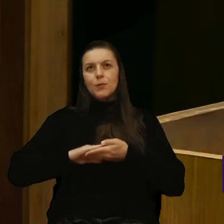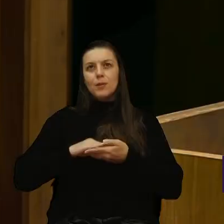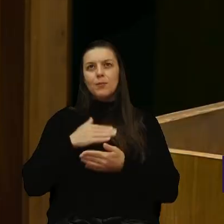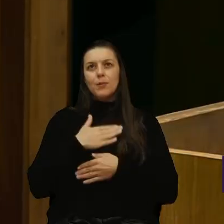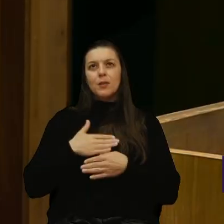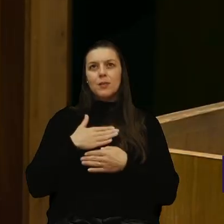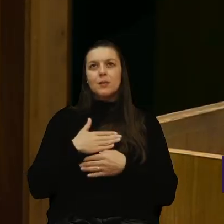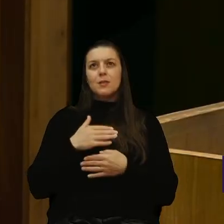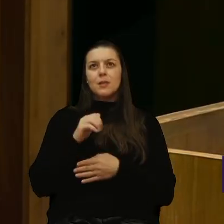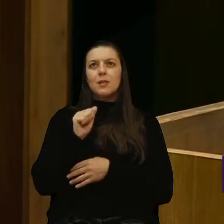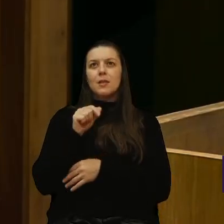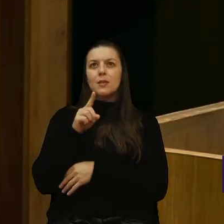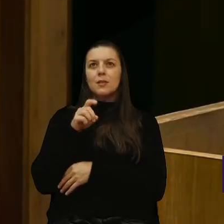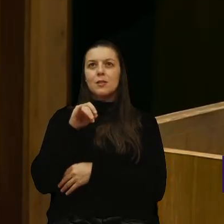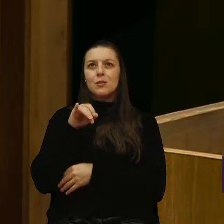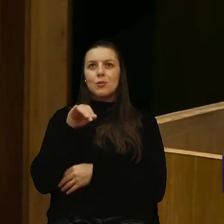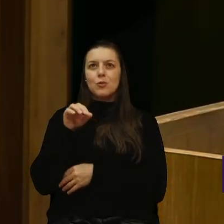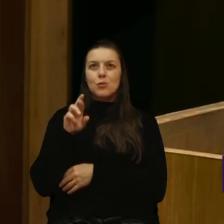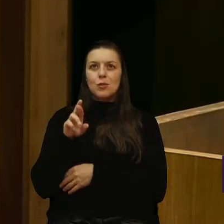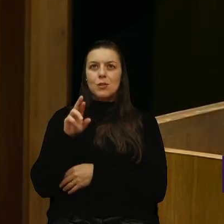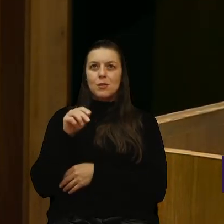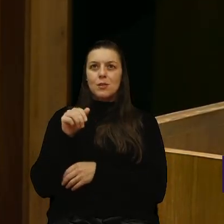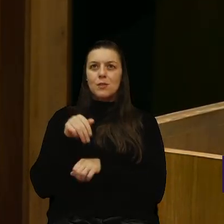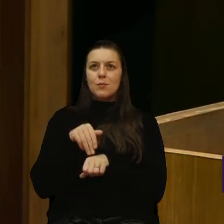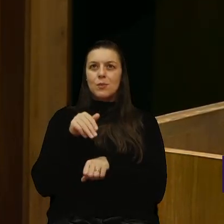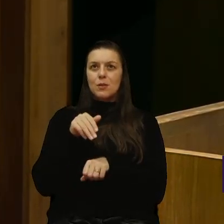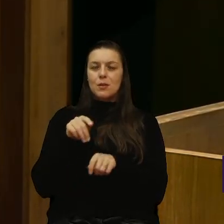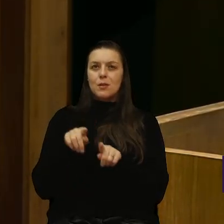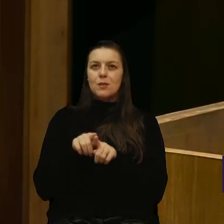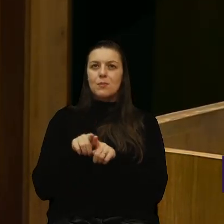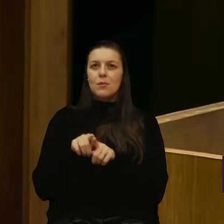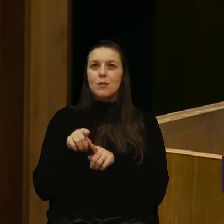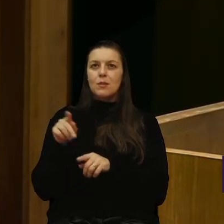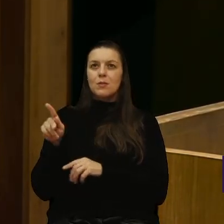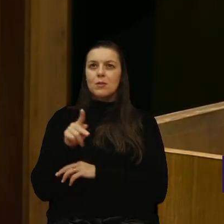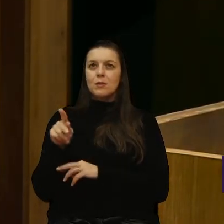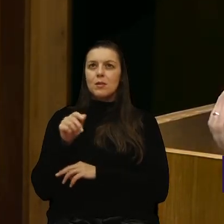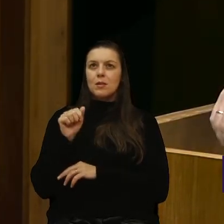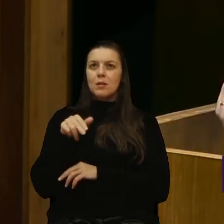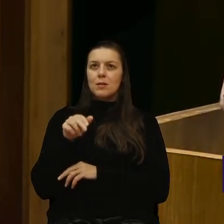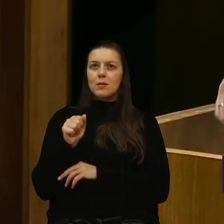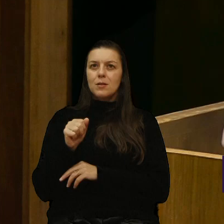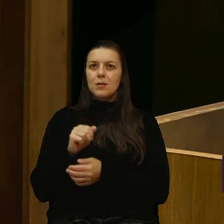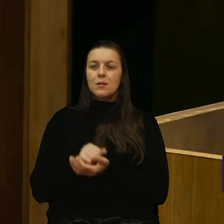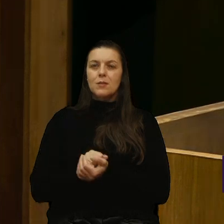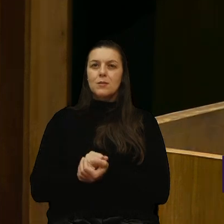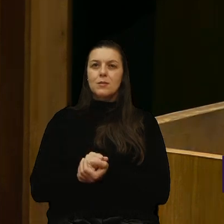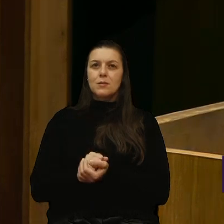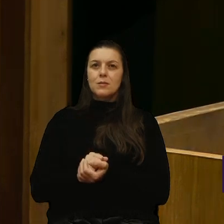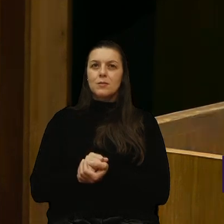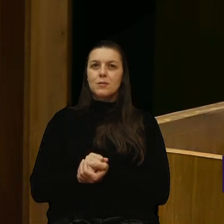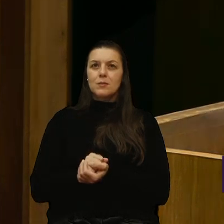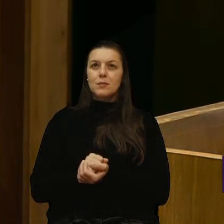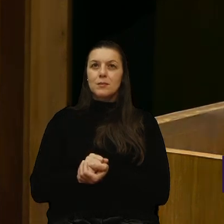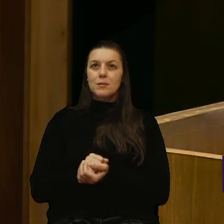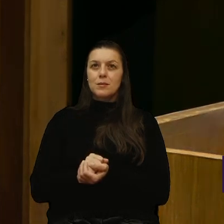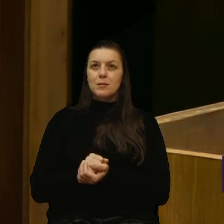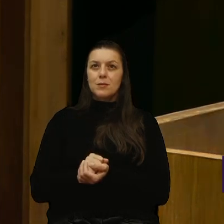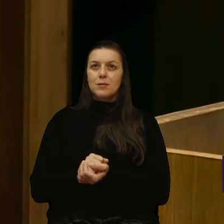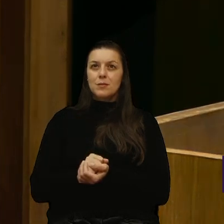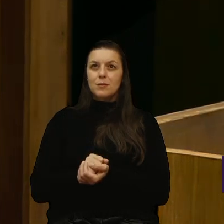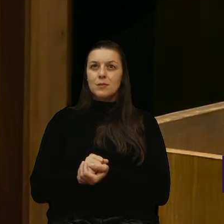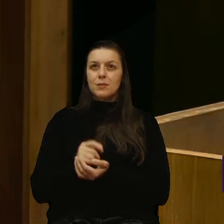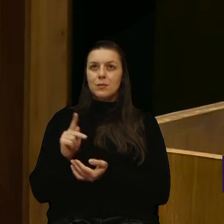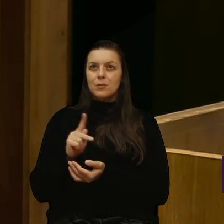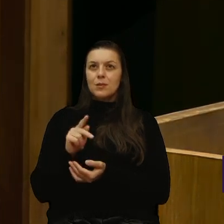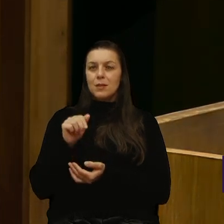Professor Adir, meu professor no mestrado também, meus cumprimentos ao senhor. Professora Ana Camardello. Prof. Ana